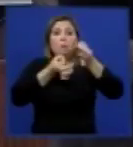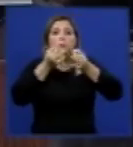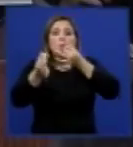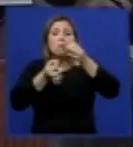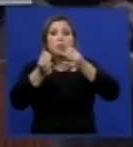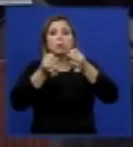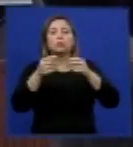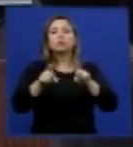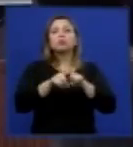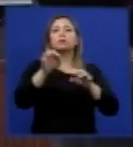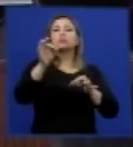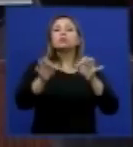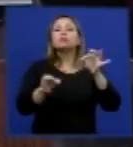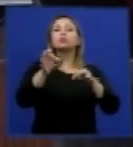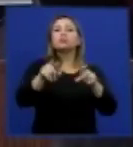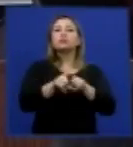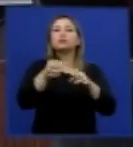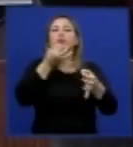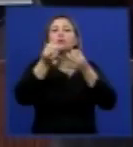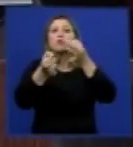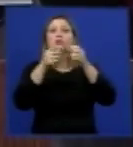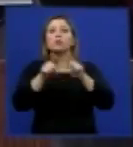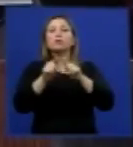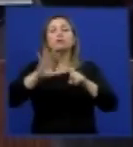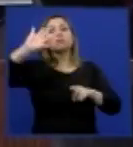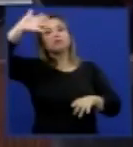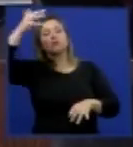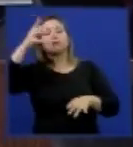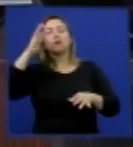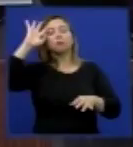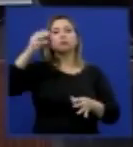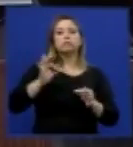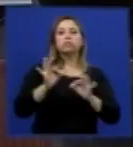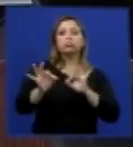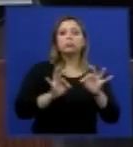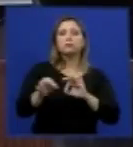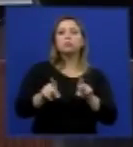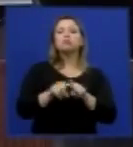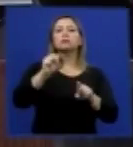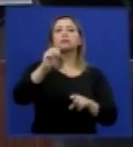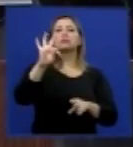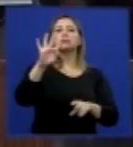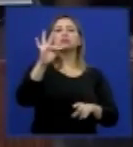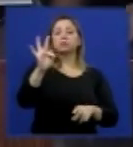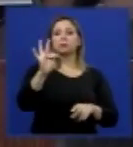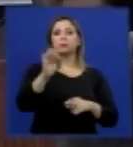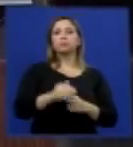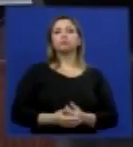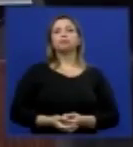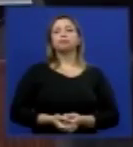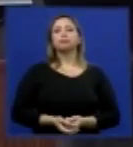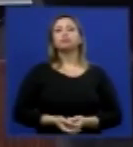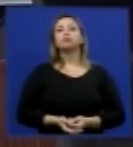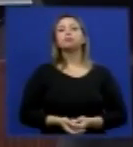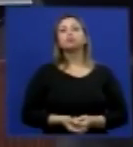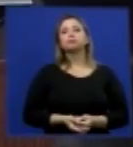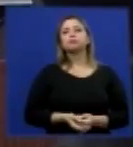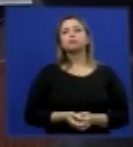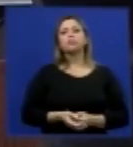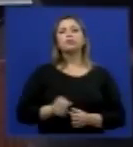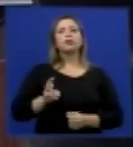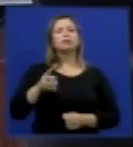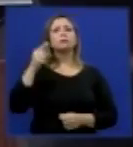defesa jurídica será quando do julgamento da ADPF no plenário do Supremo Tribunal Federal. Nesse